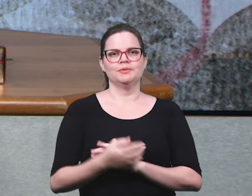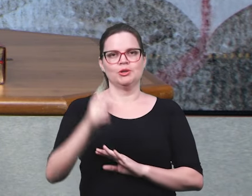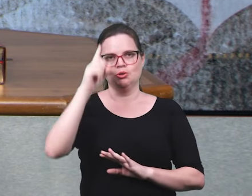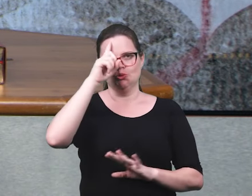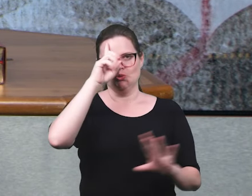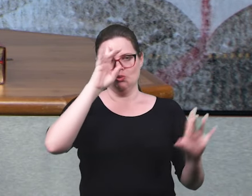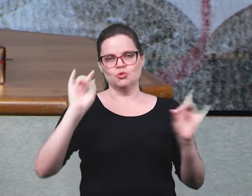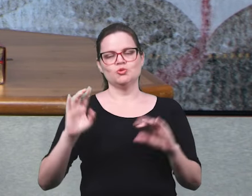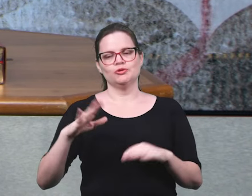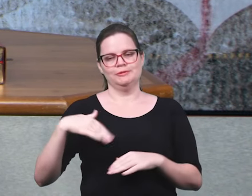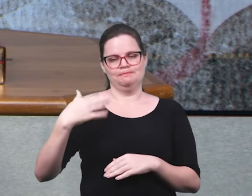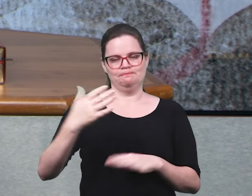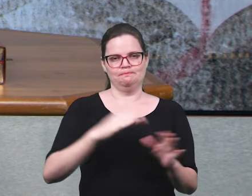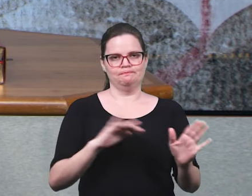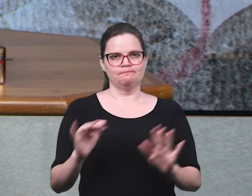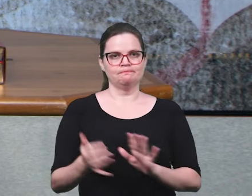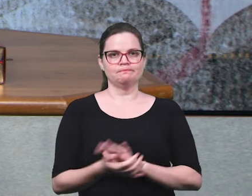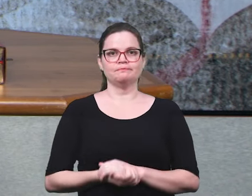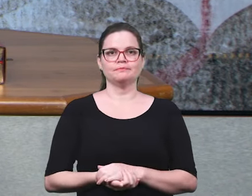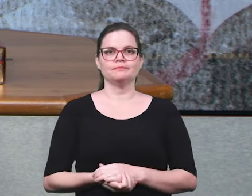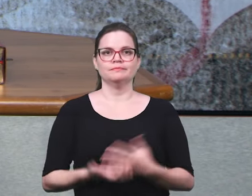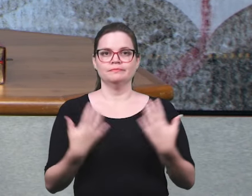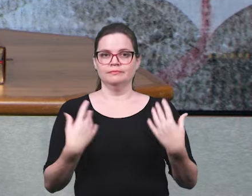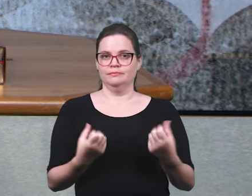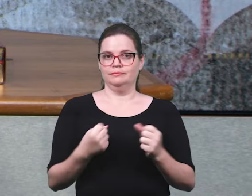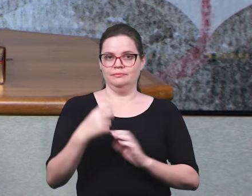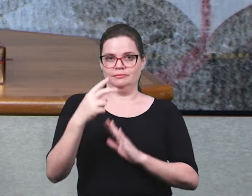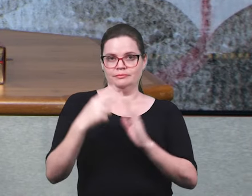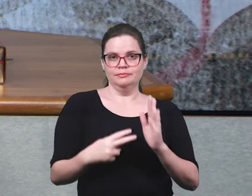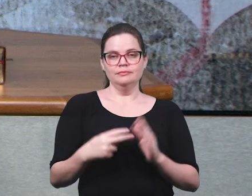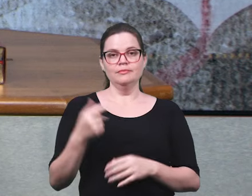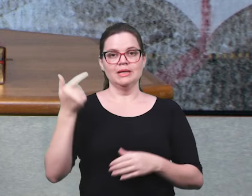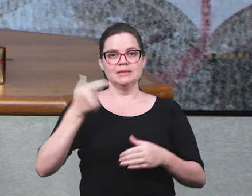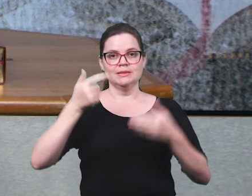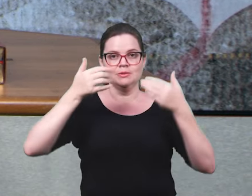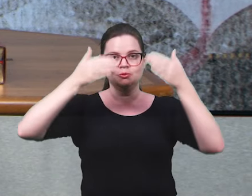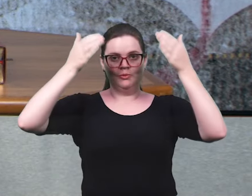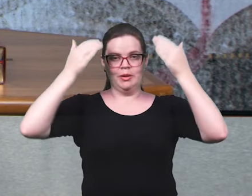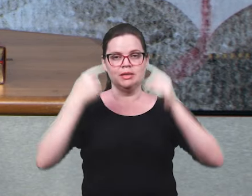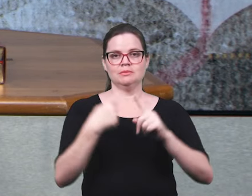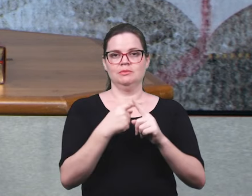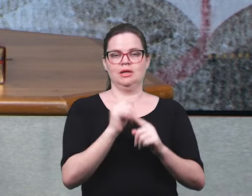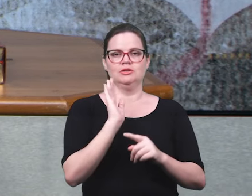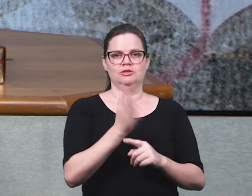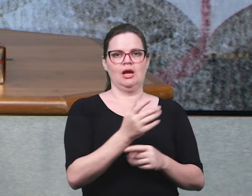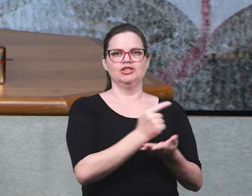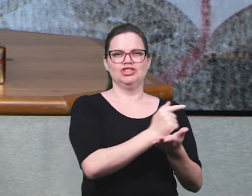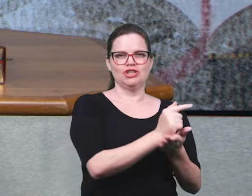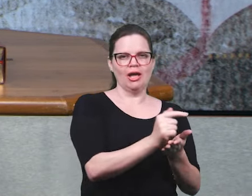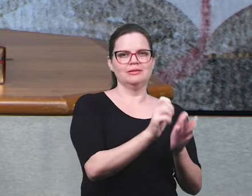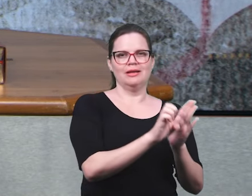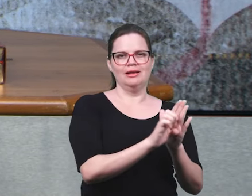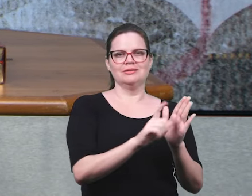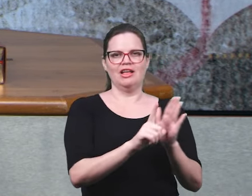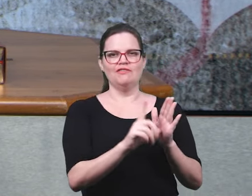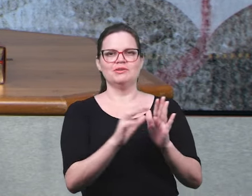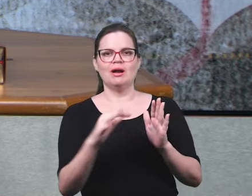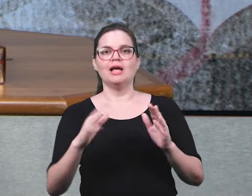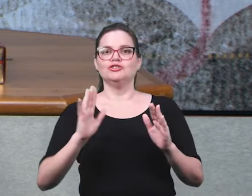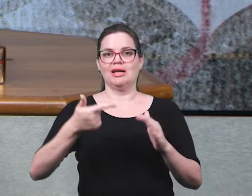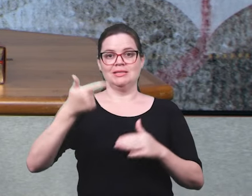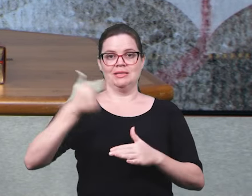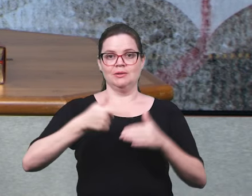os dias. E hoje vamos ler o livro de 2 Reis, estamos na leitura sequencial da Bíblia, no capítulo